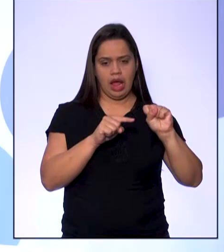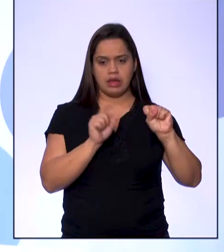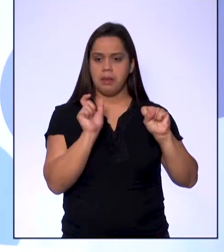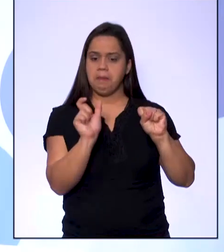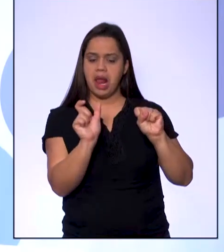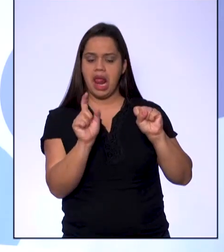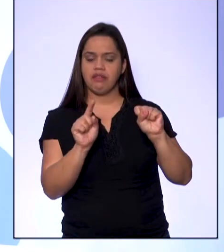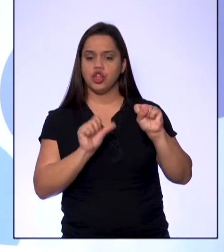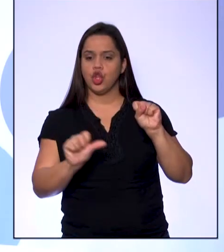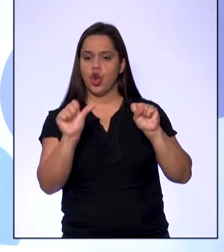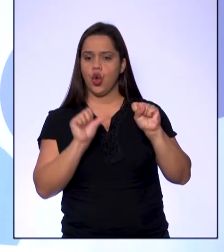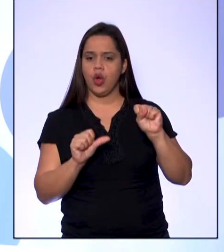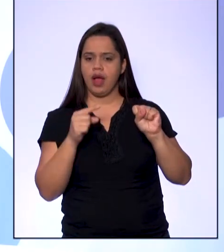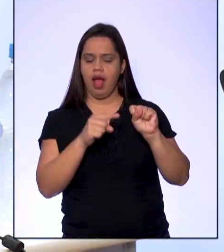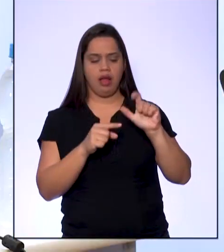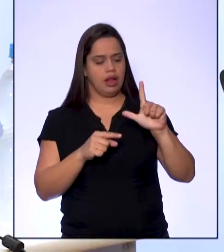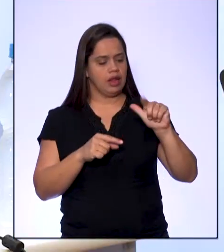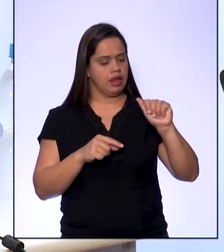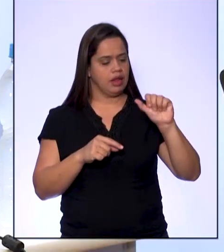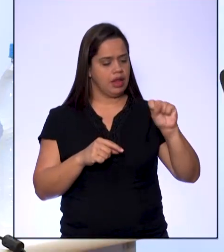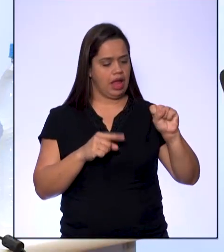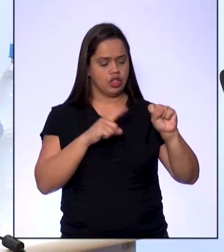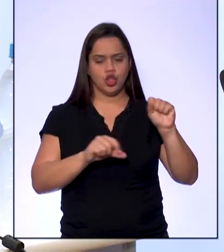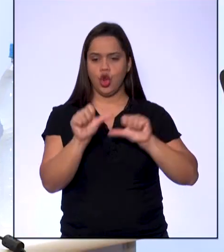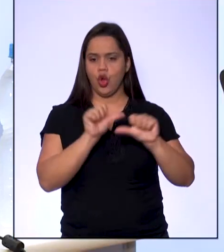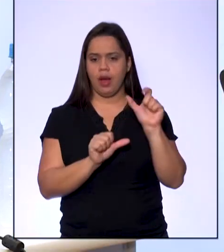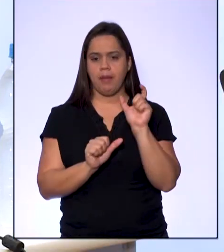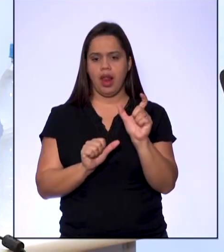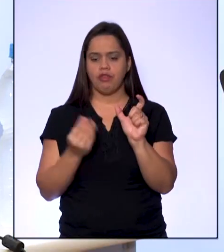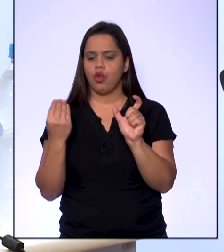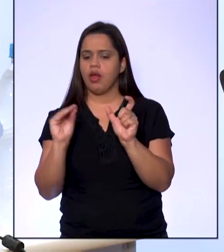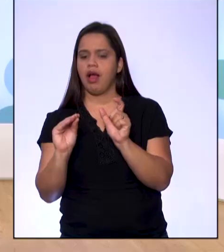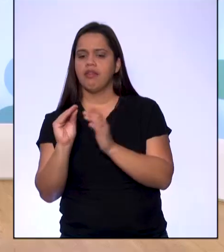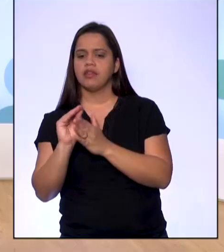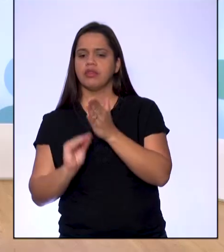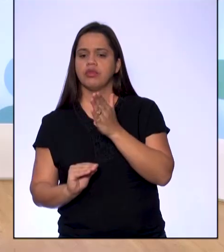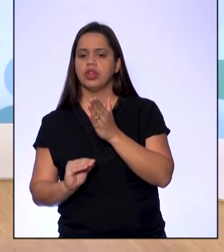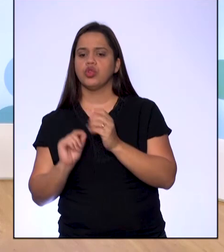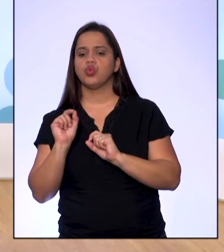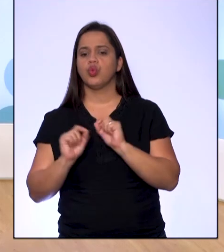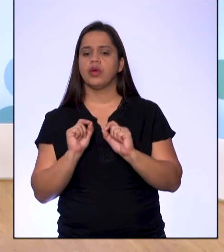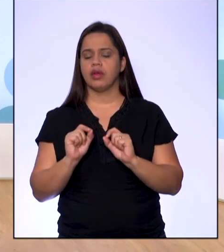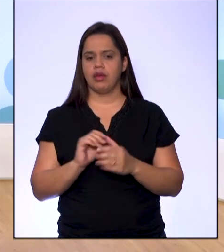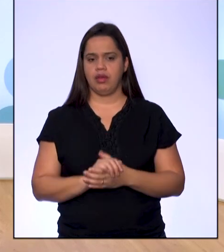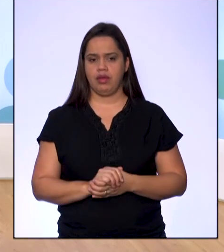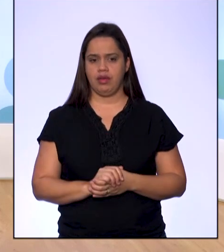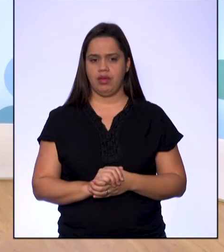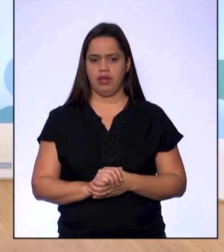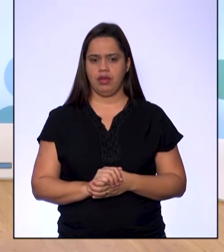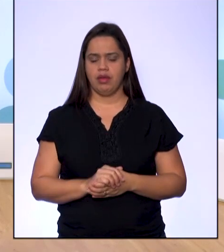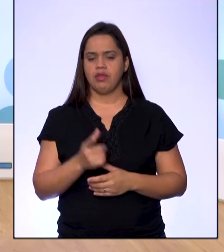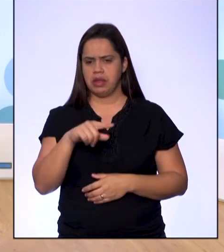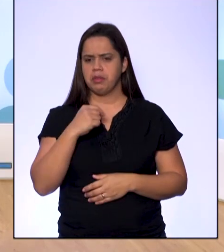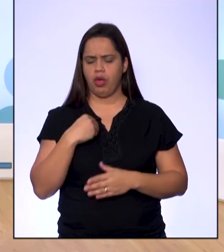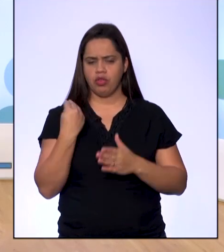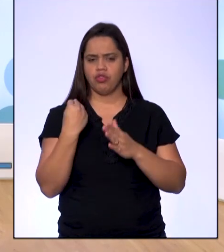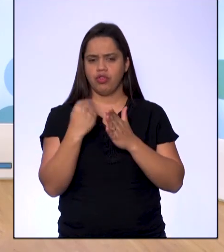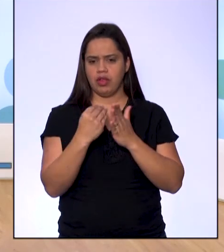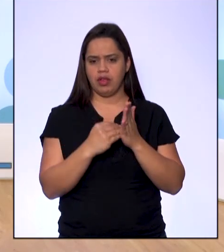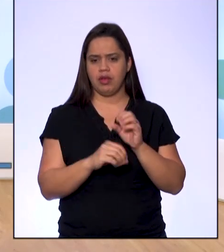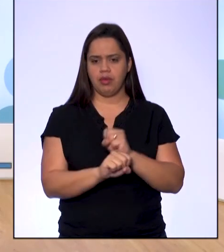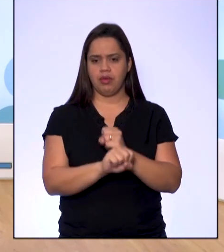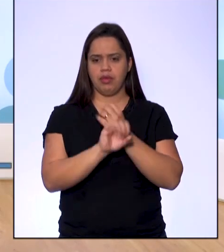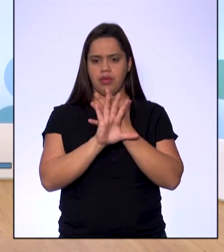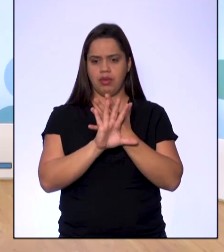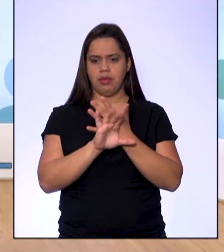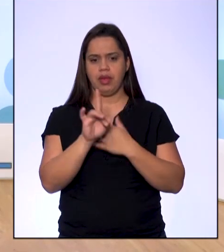o quê? Seria o quê? O que vocês colocariam? Vamos pensar rapidamente? Podem até preencher no chat, mas não vamos parar